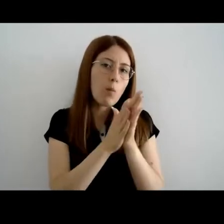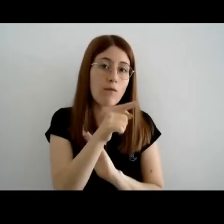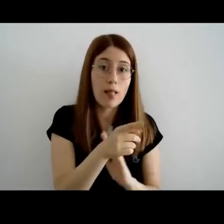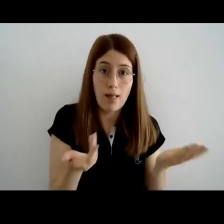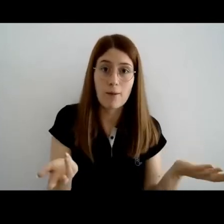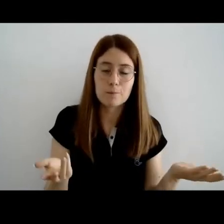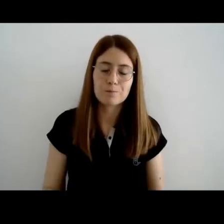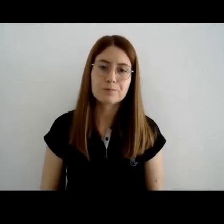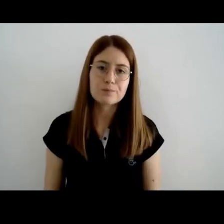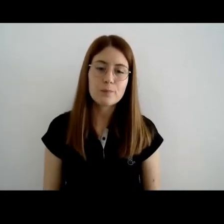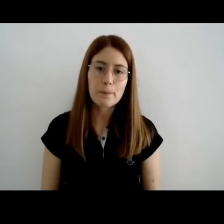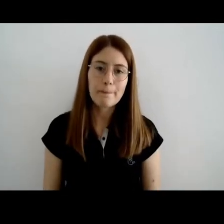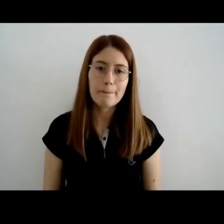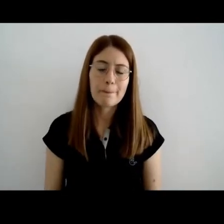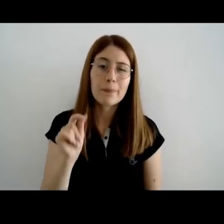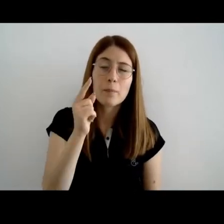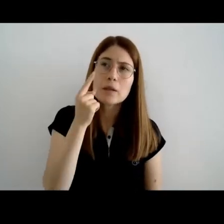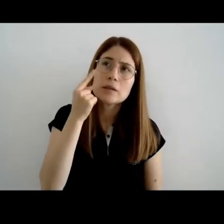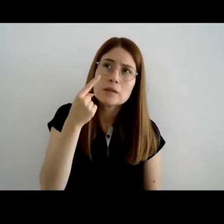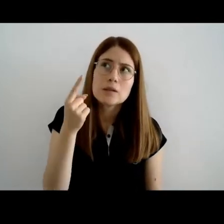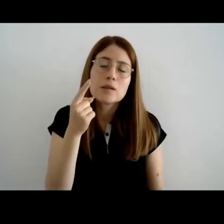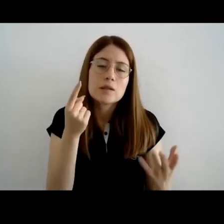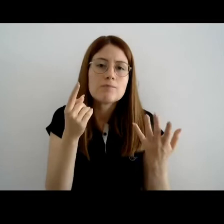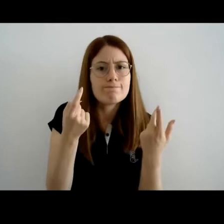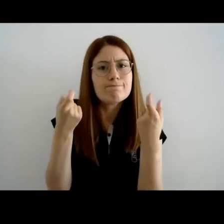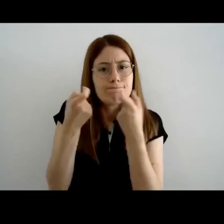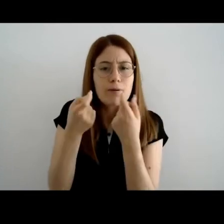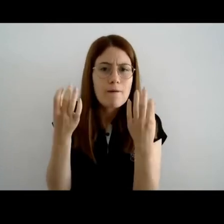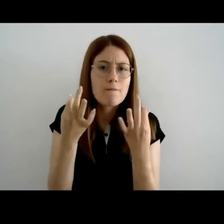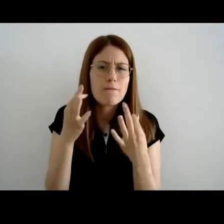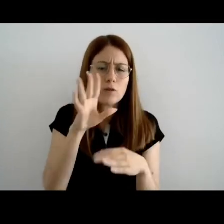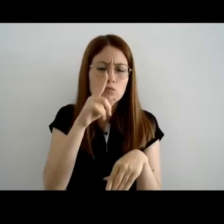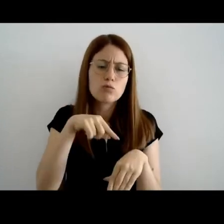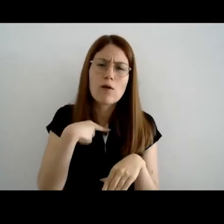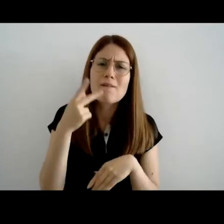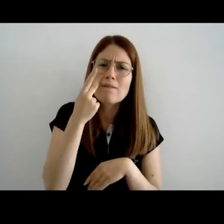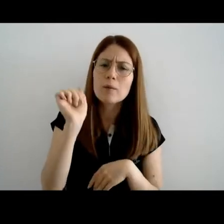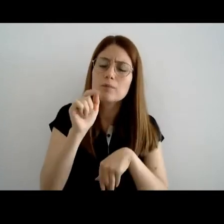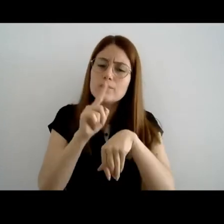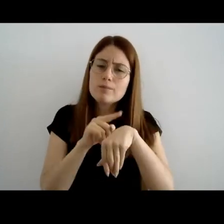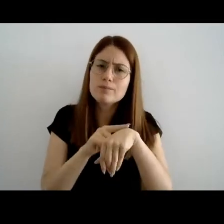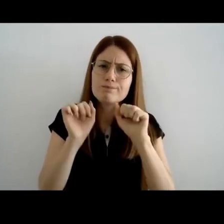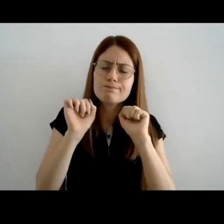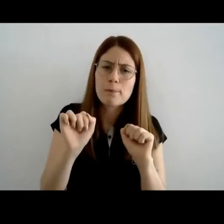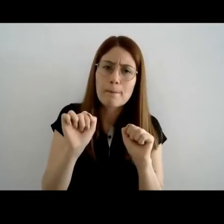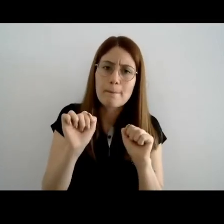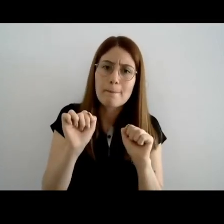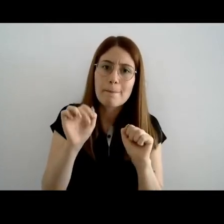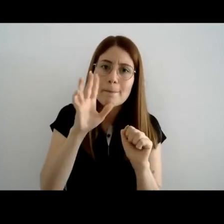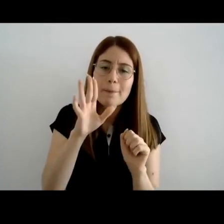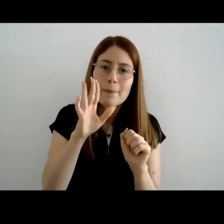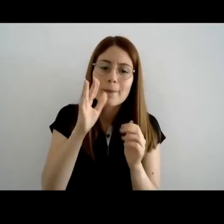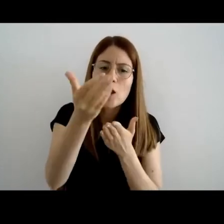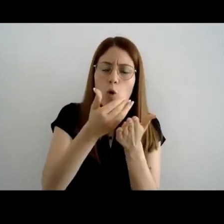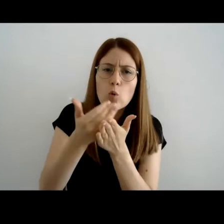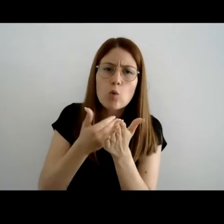É particularmente adequado quando vivemos uma época ou estamos num ambiente de exiguidade de recursos, porque